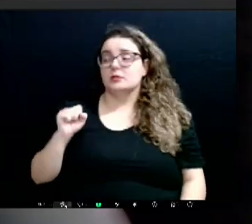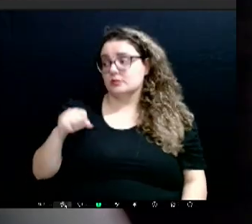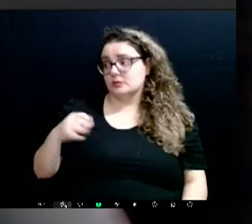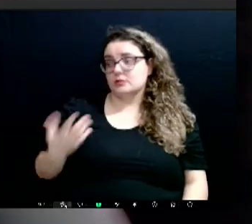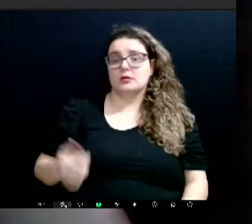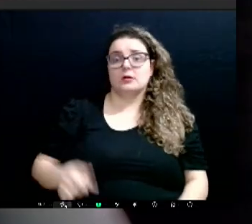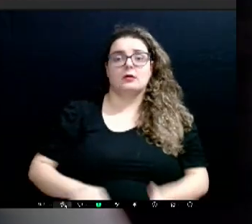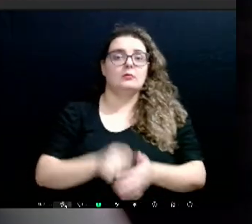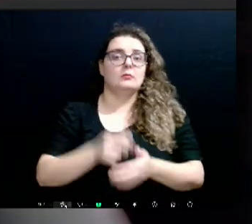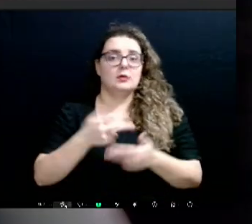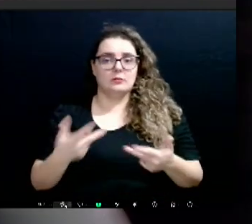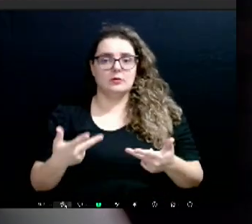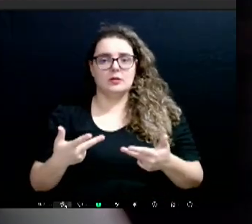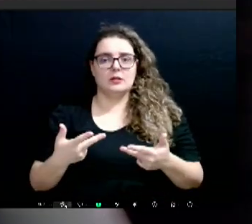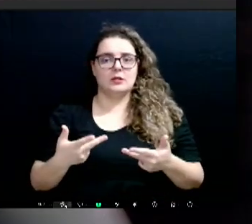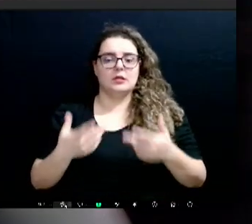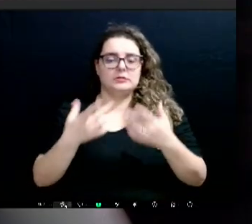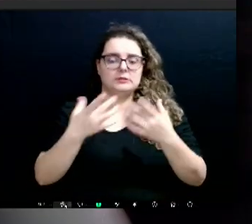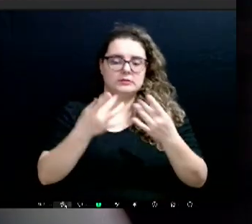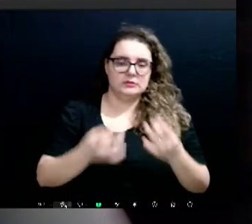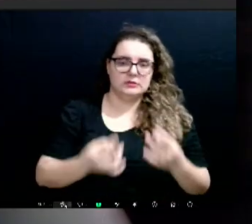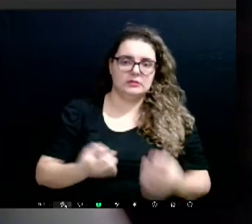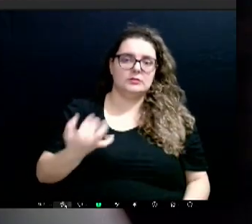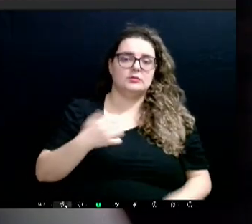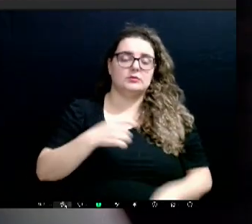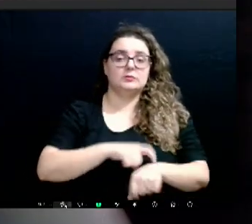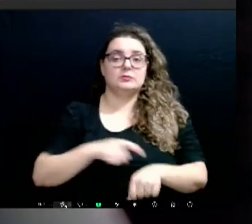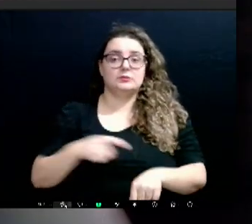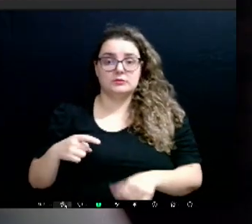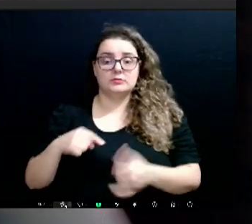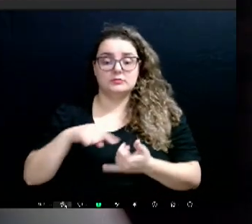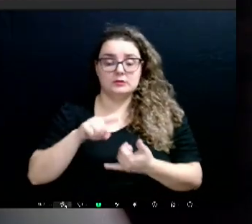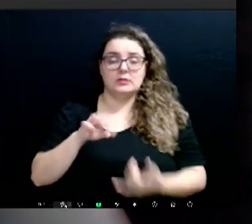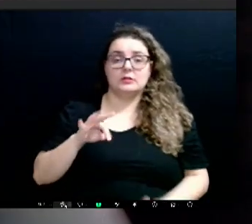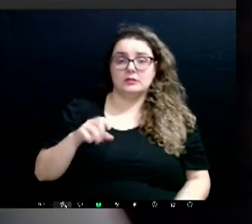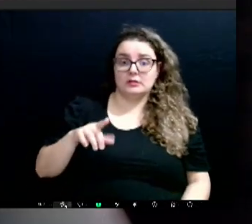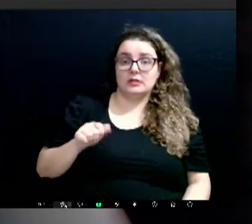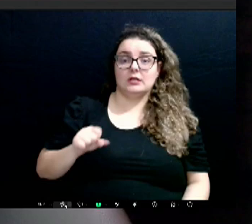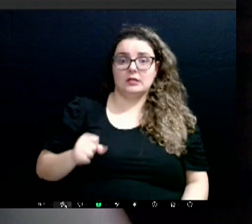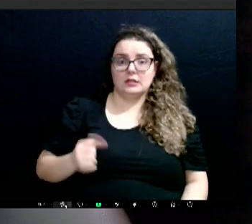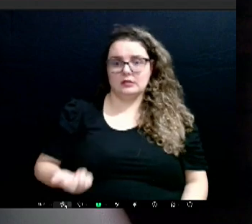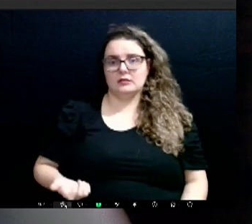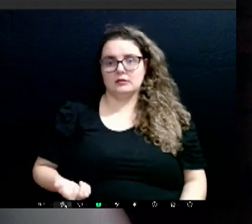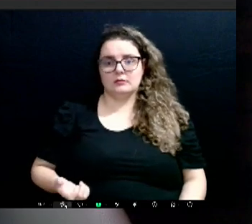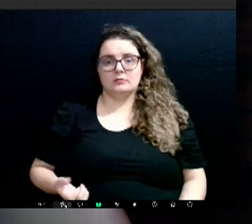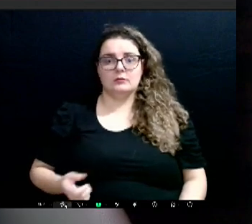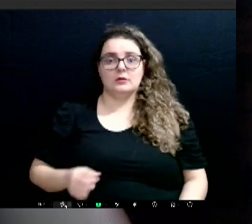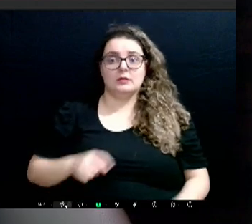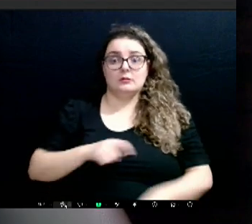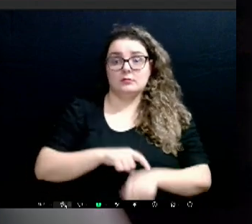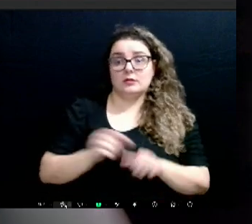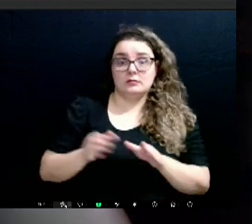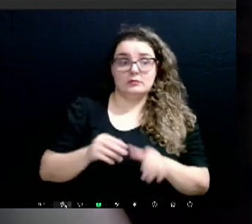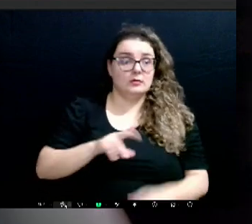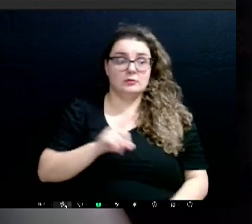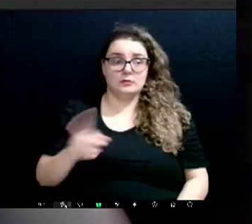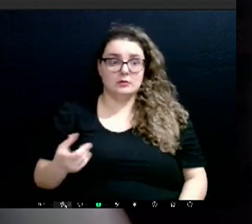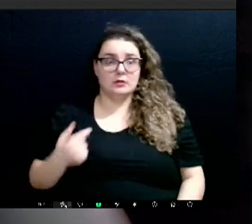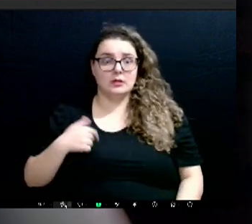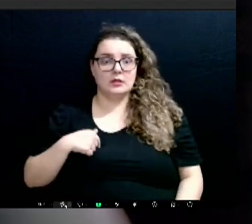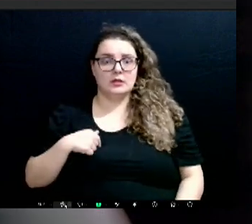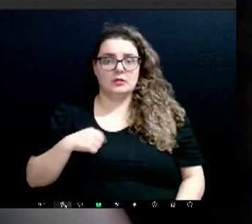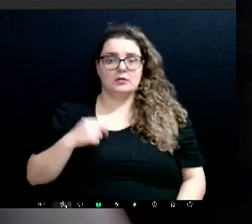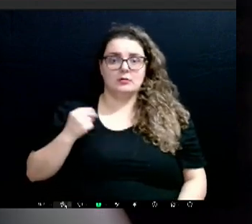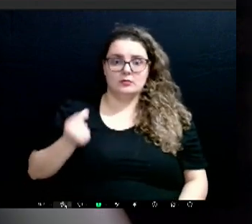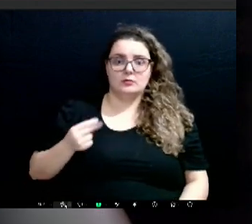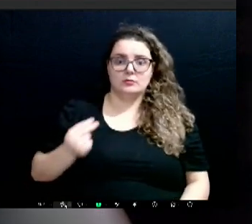você descrever quanto tempo você está ficando em telas, para você ficar ou não nesse momento. Peraí, se eu estou ficando muito tempo, então agora eu